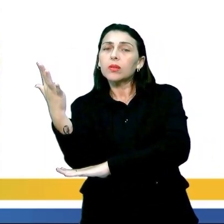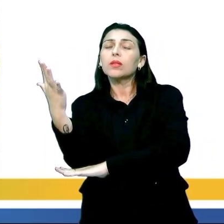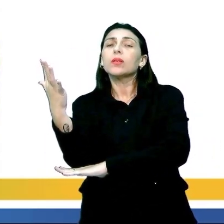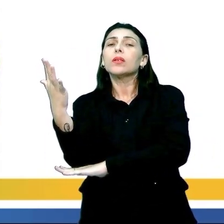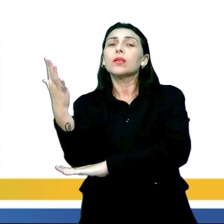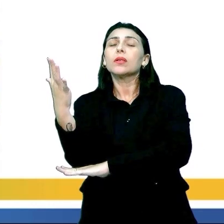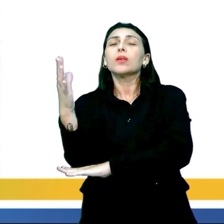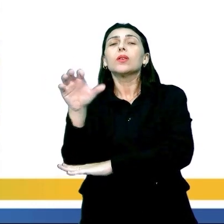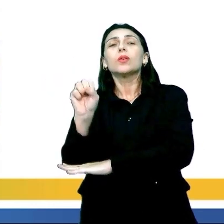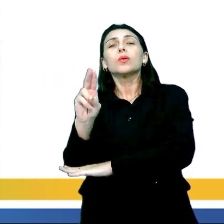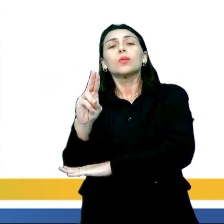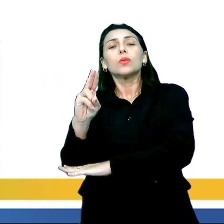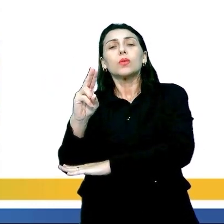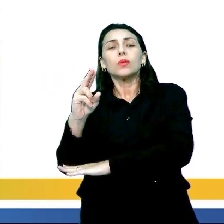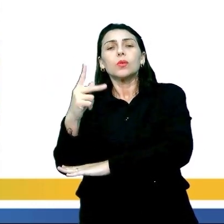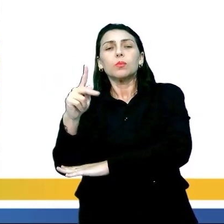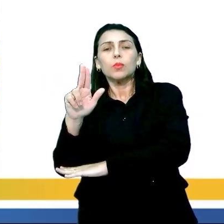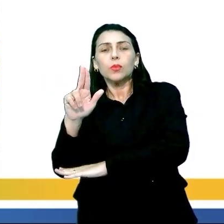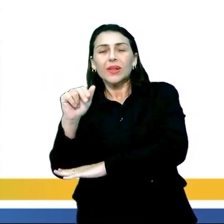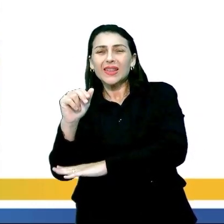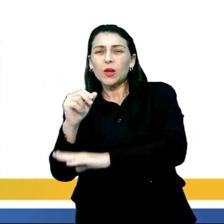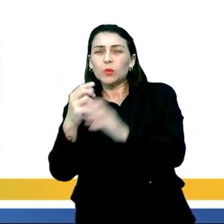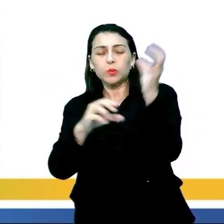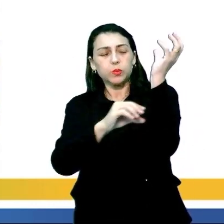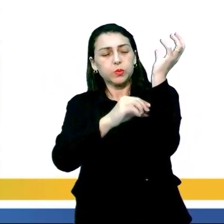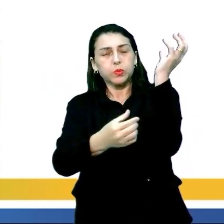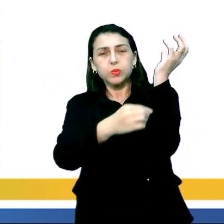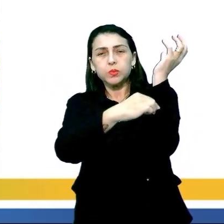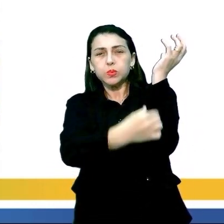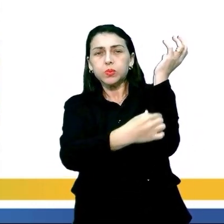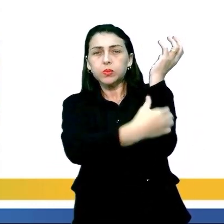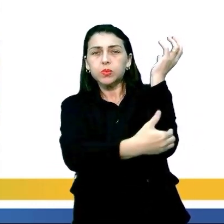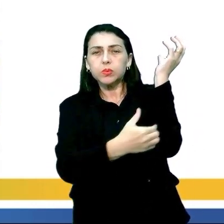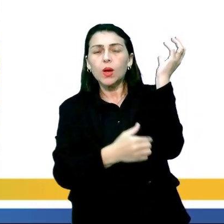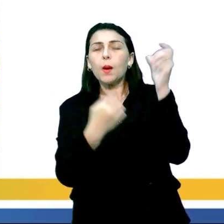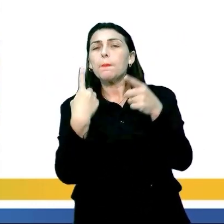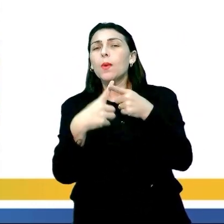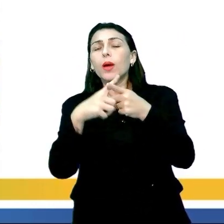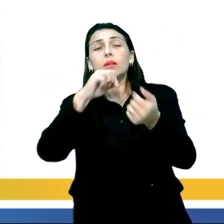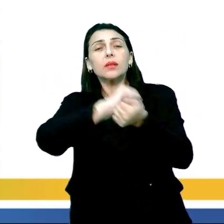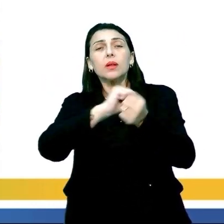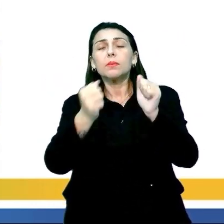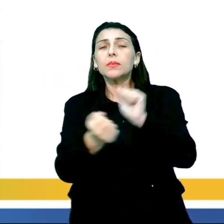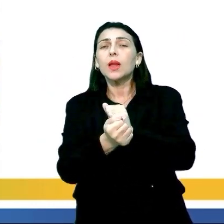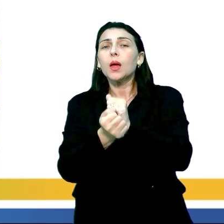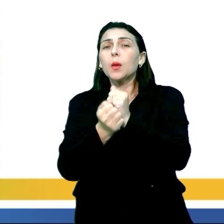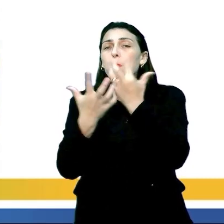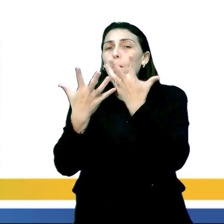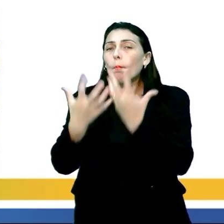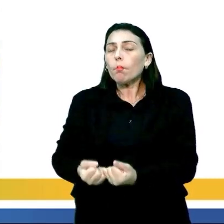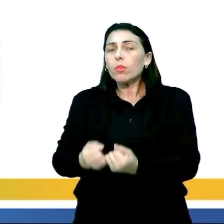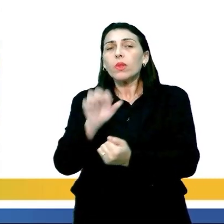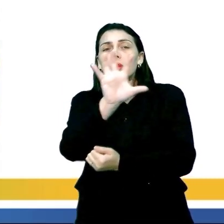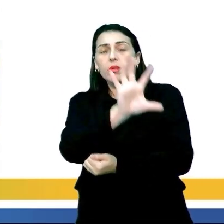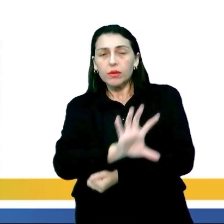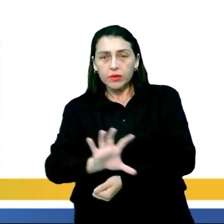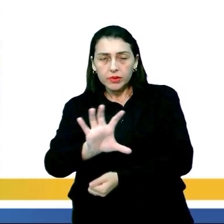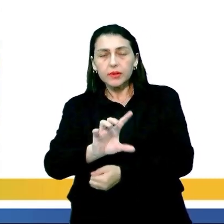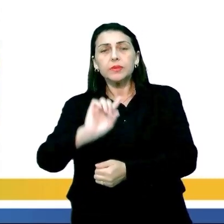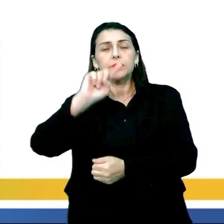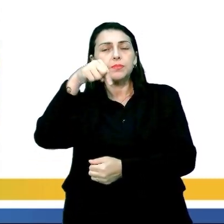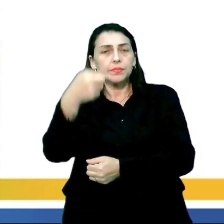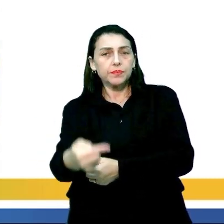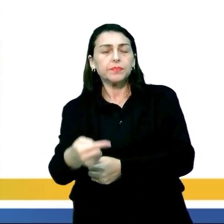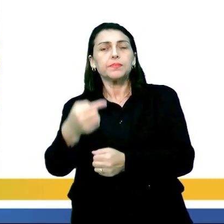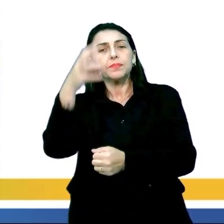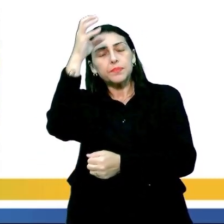de suculentas e cheias de espinhos. Por quê? Porque essas plantas são adaptadas ao clima seco da região. Depois